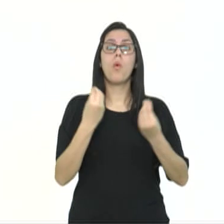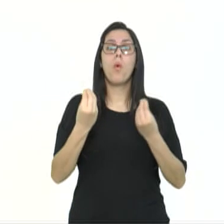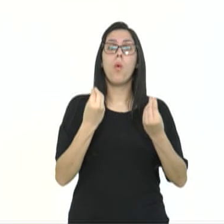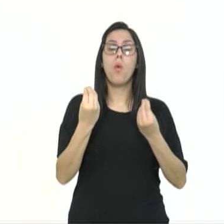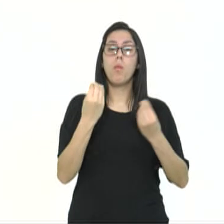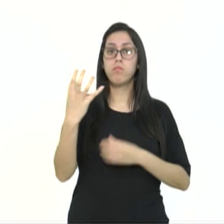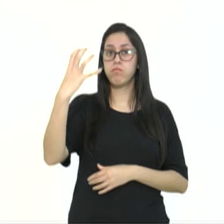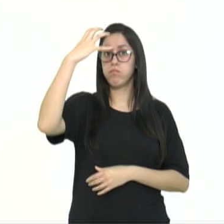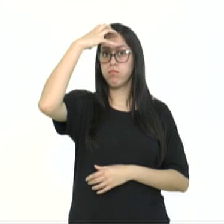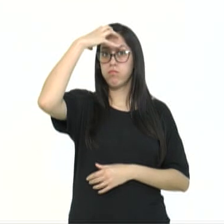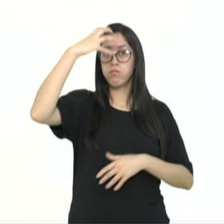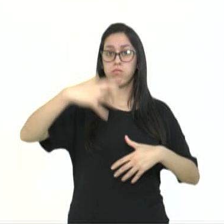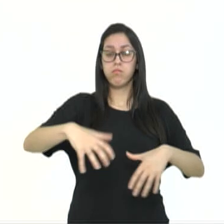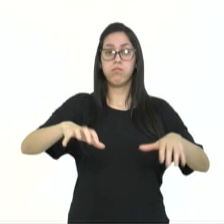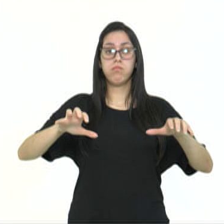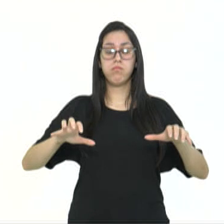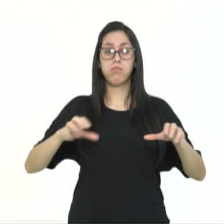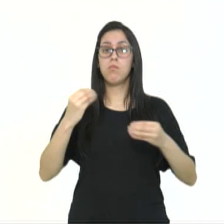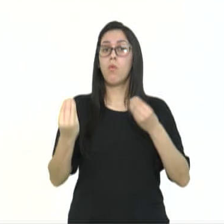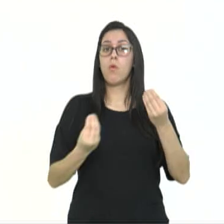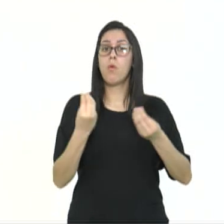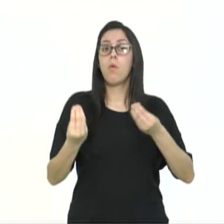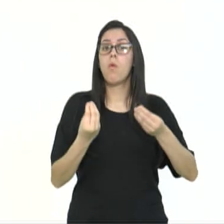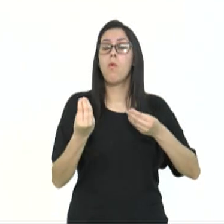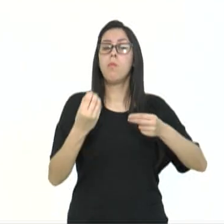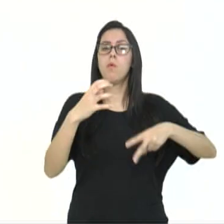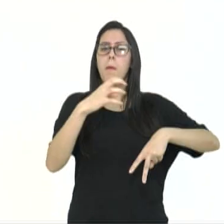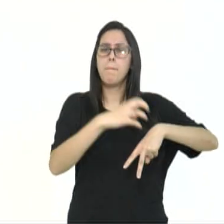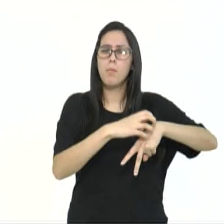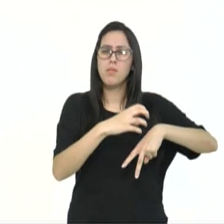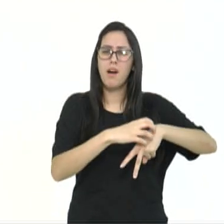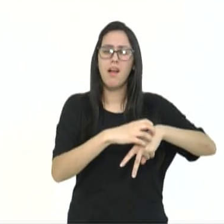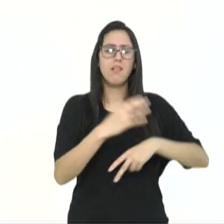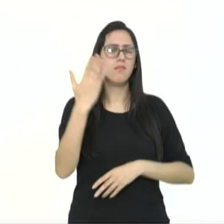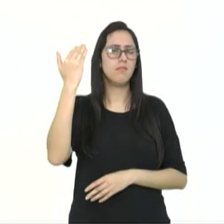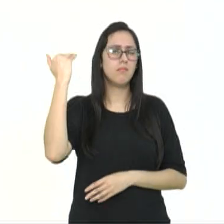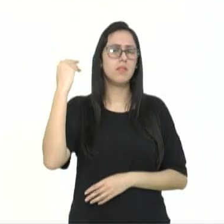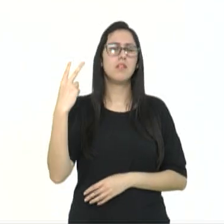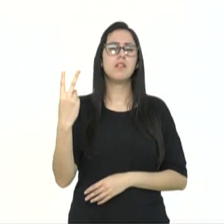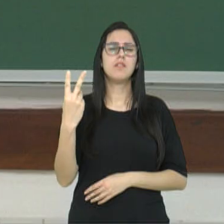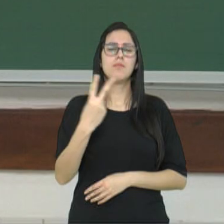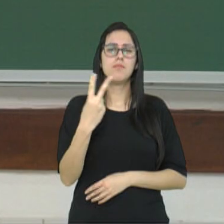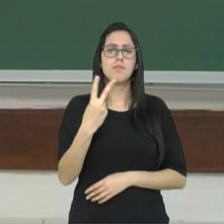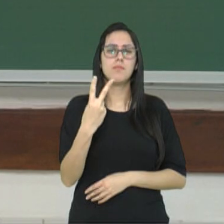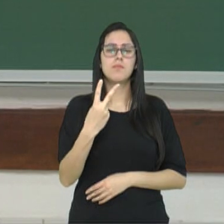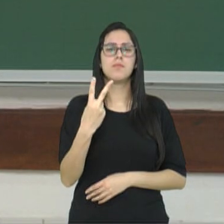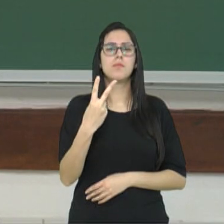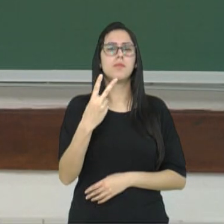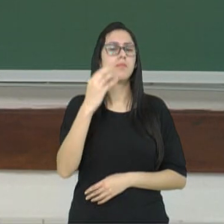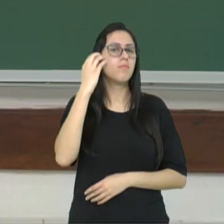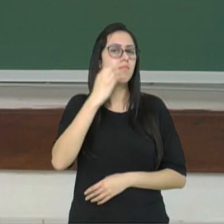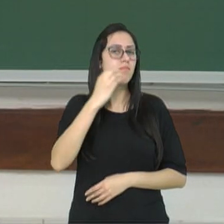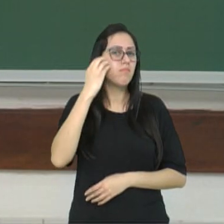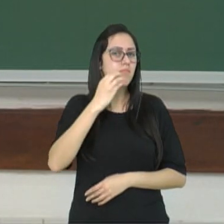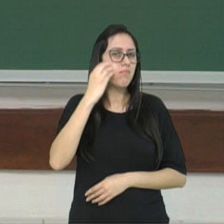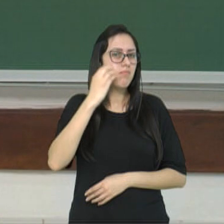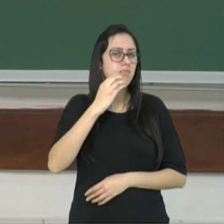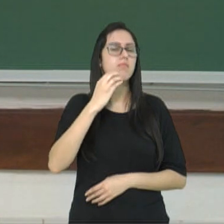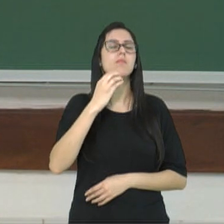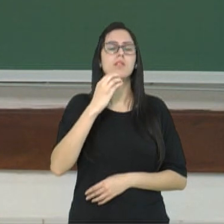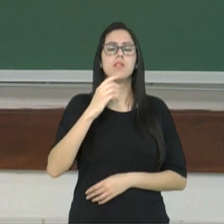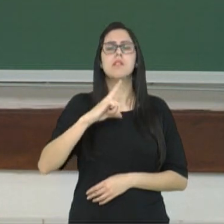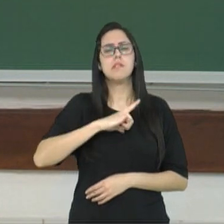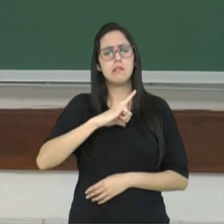a manutenção da monarquia brasileira durante o reinado de Dom Pedro II. Isso veio com novas mãos de obras, isso veio com